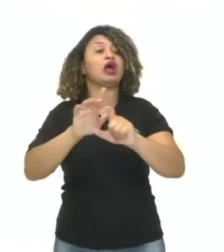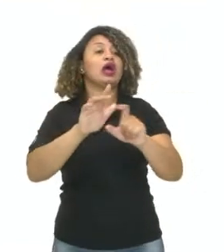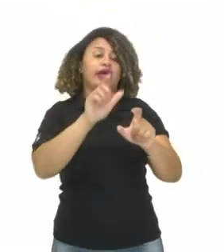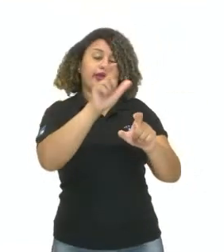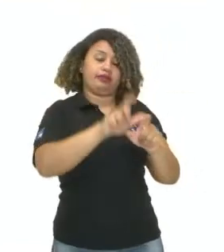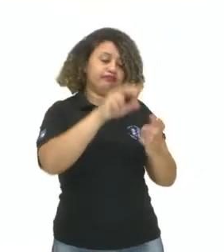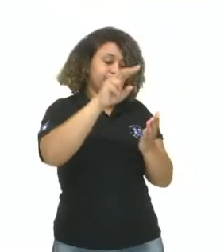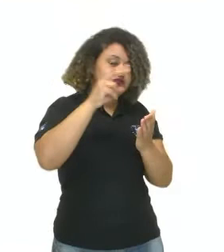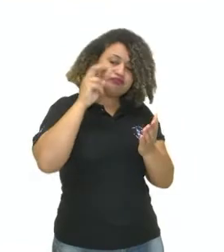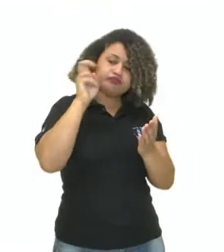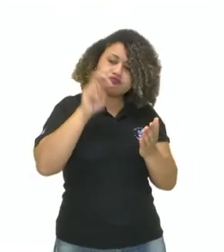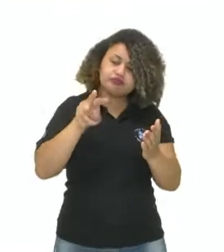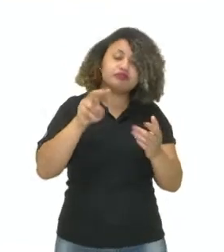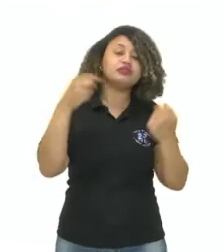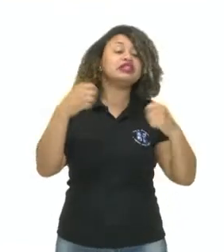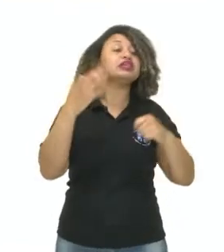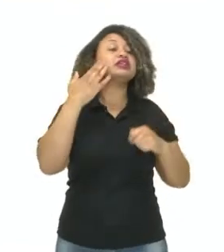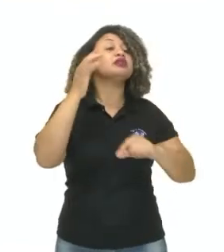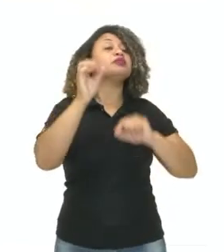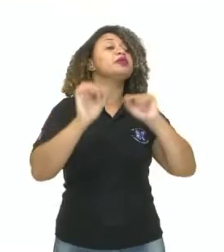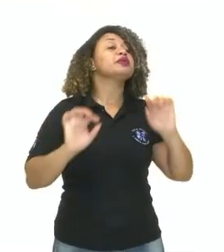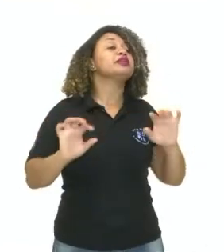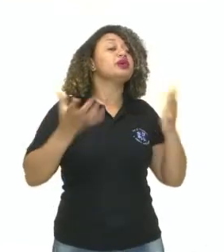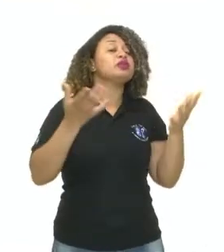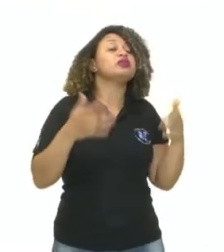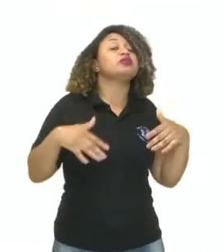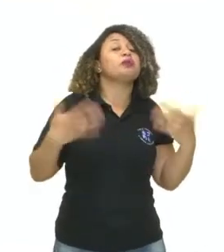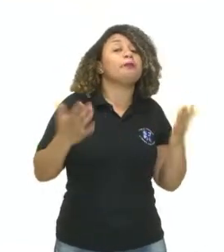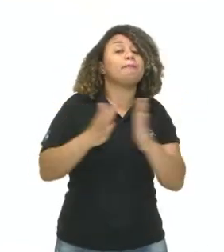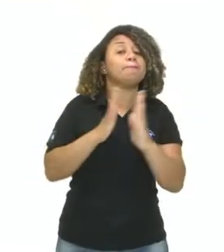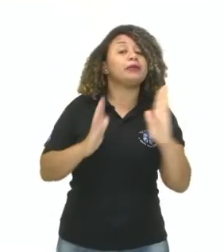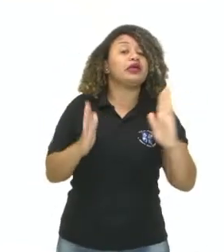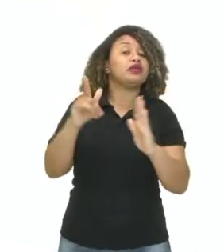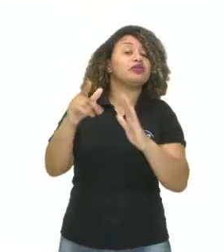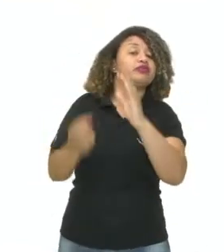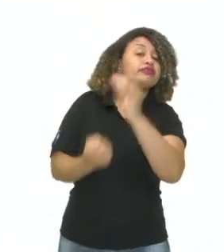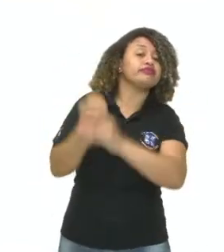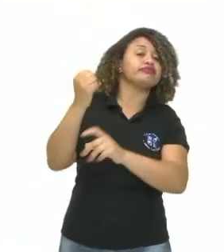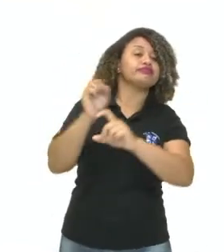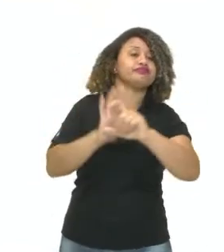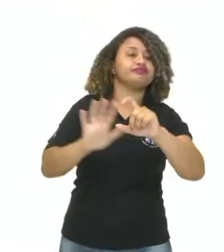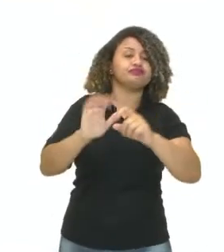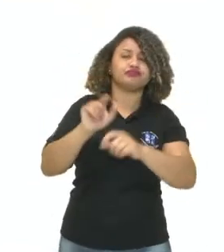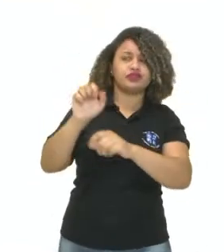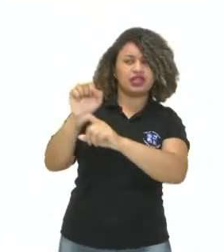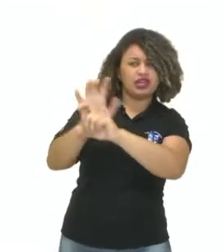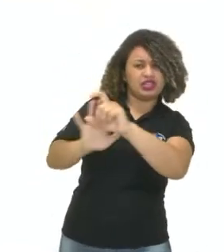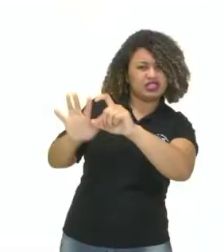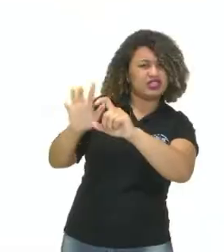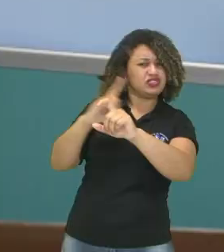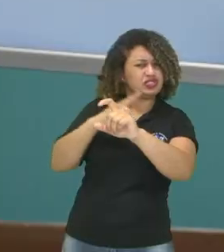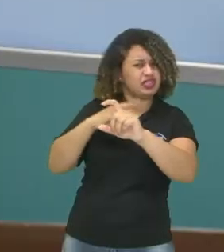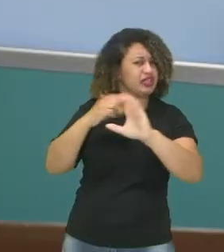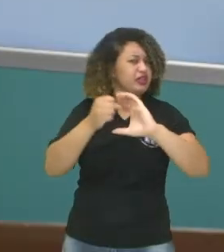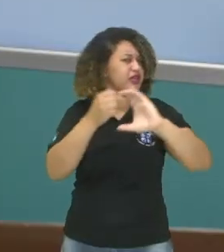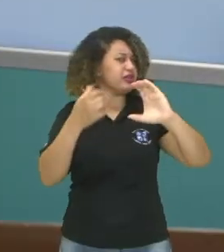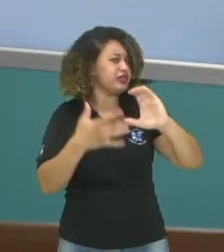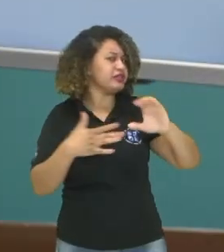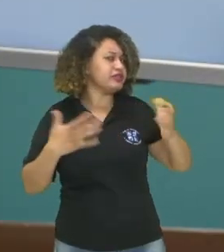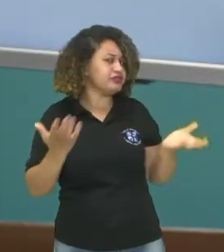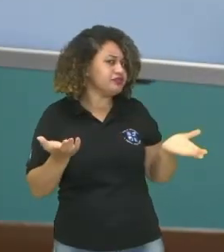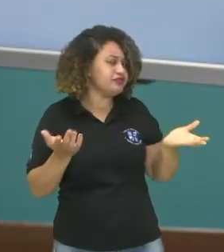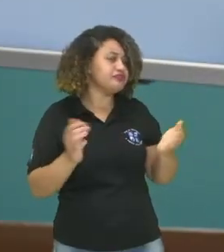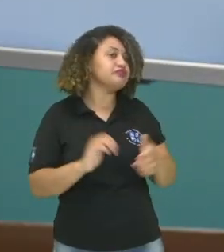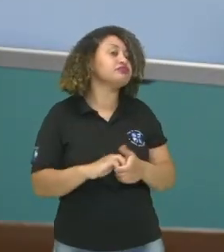o que estava ocorrendo no momento de sua criação. A charge lida tem essa característica? Então